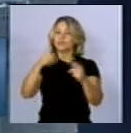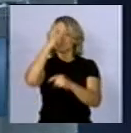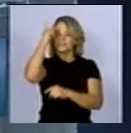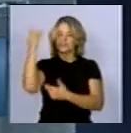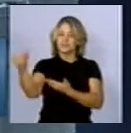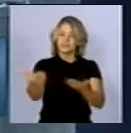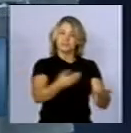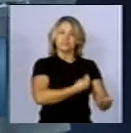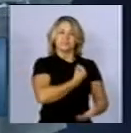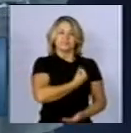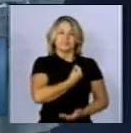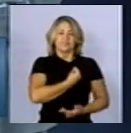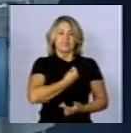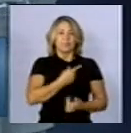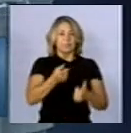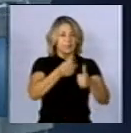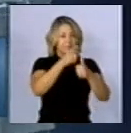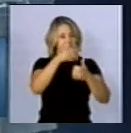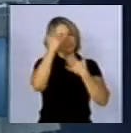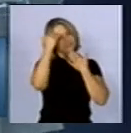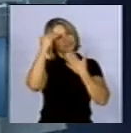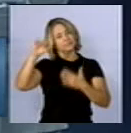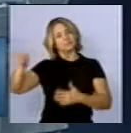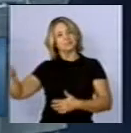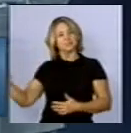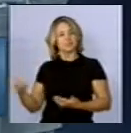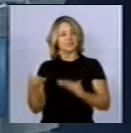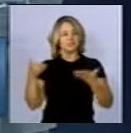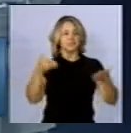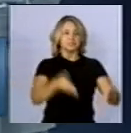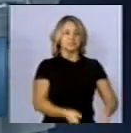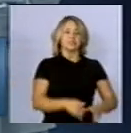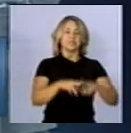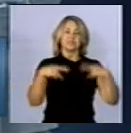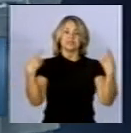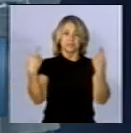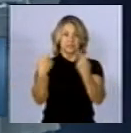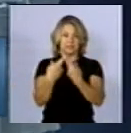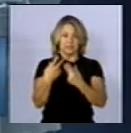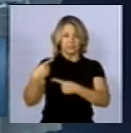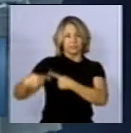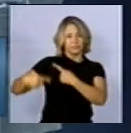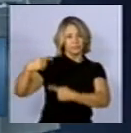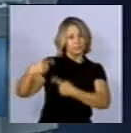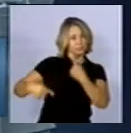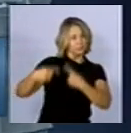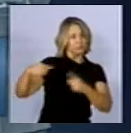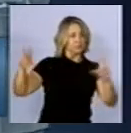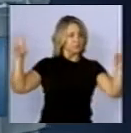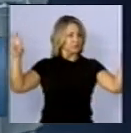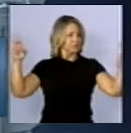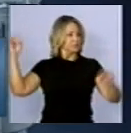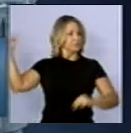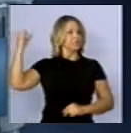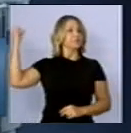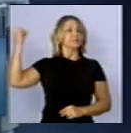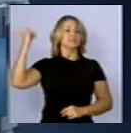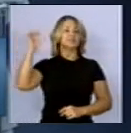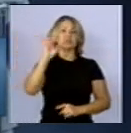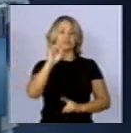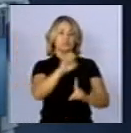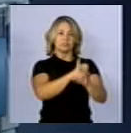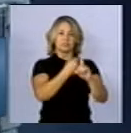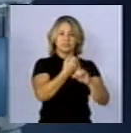agradecer a oportunidade de participar dessa audiência em que se discute um tema de grande relevância não só para a